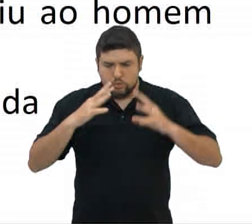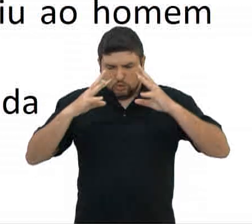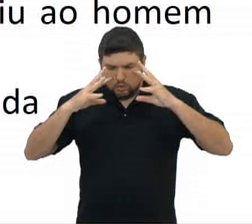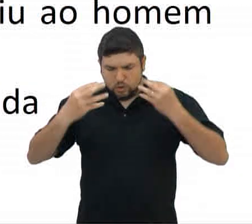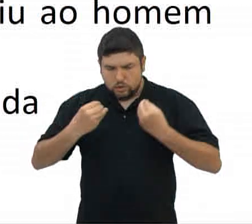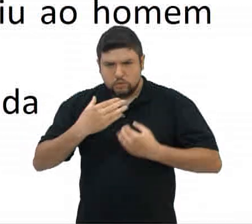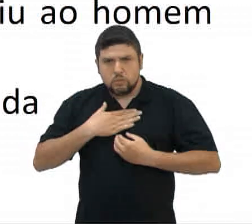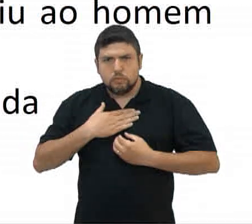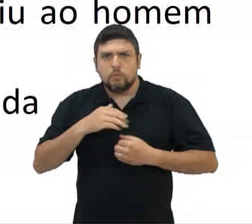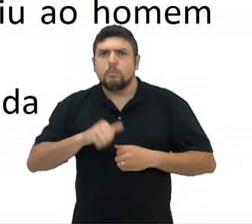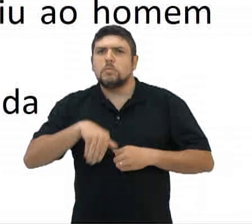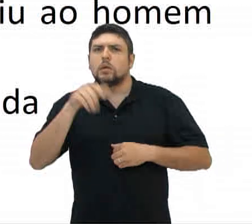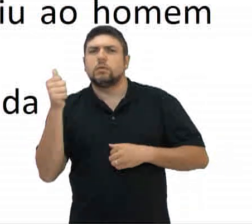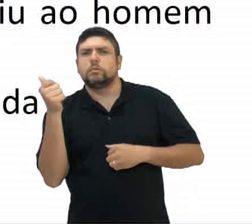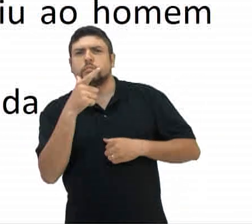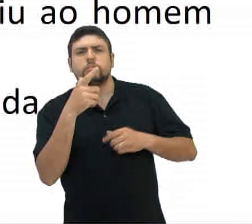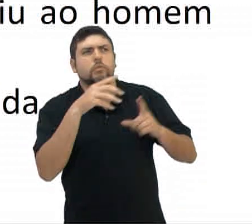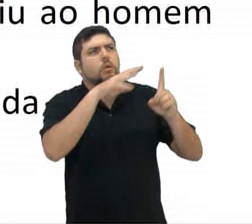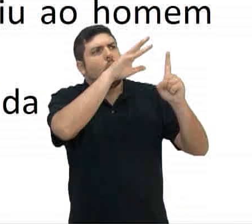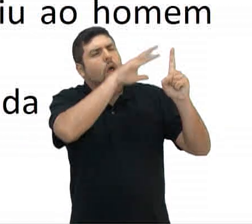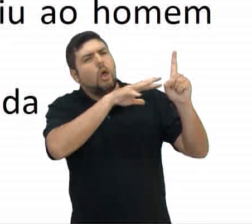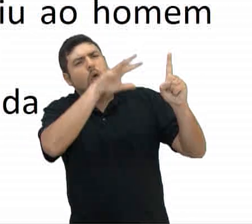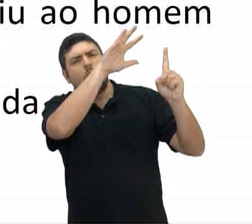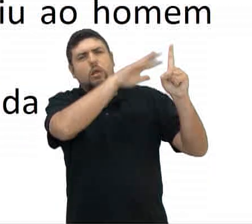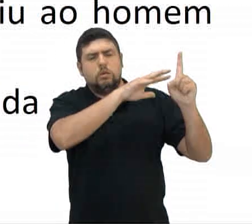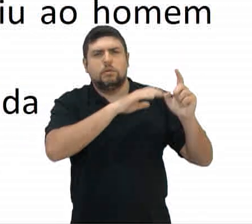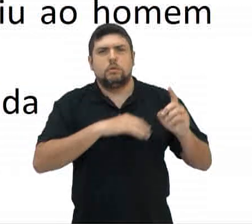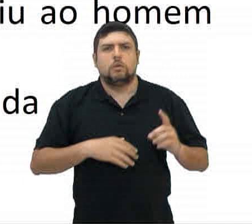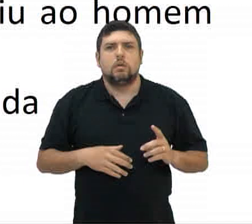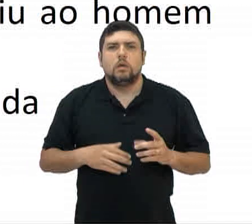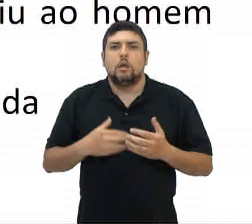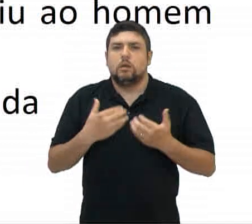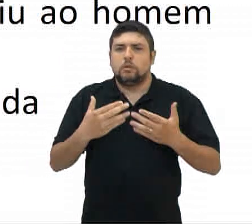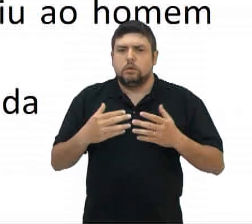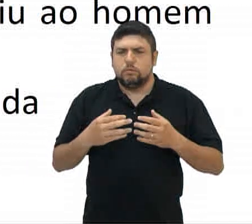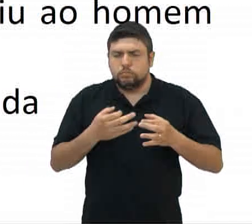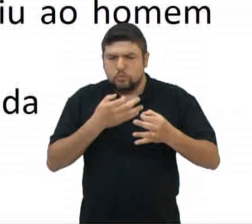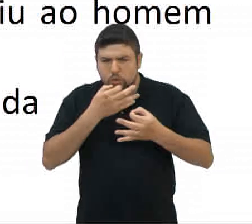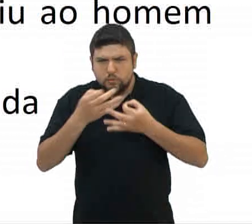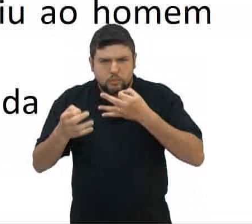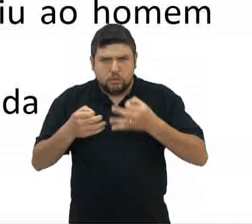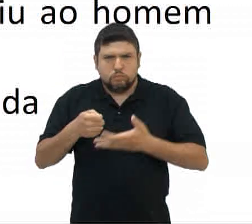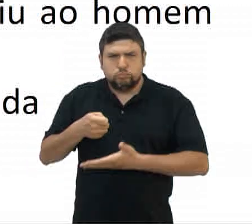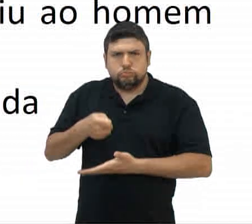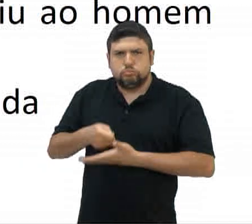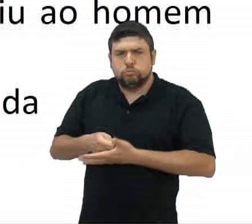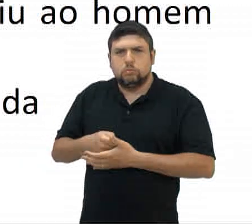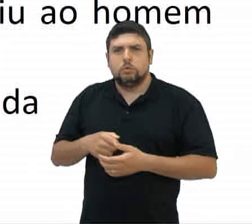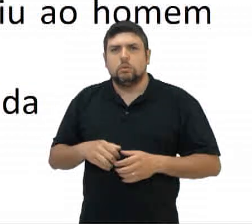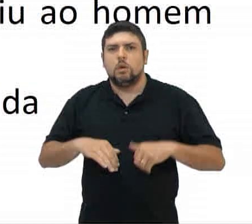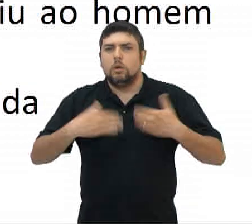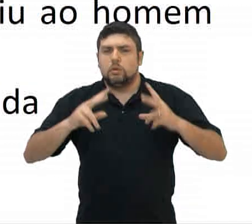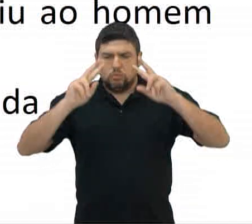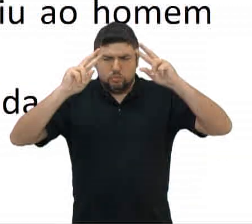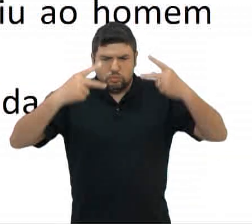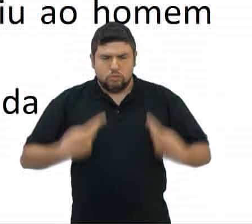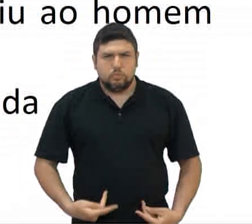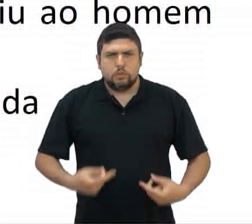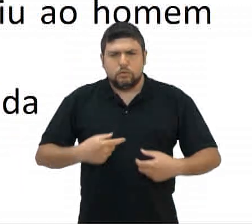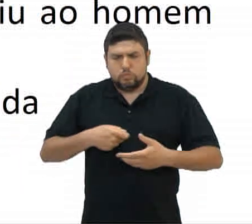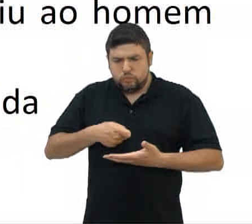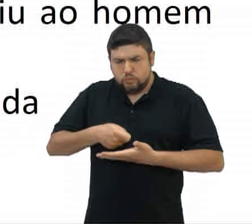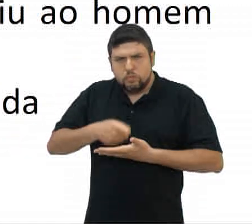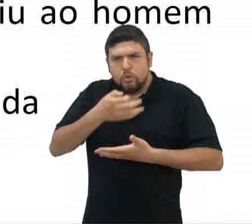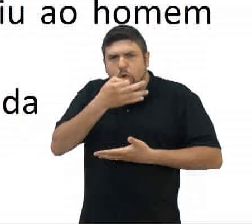aos assuntos divinos e, portanto, um senso crítico menor. Este maior senso crítico exigido pelo humanismo permitiu ao